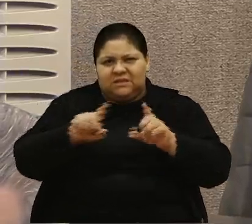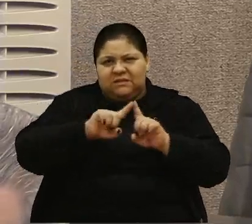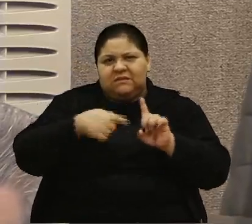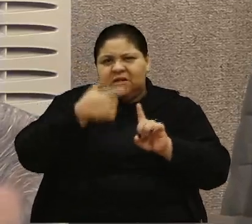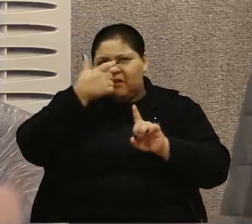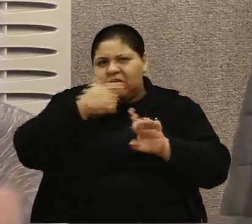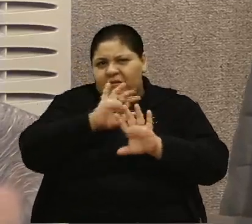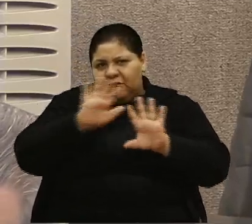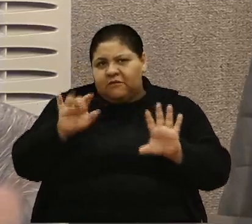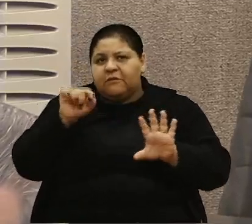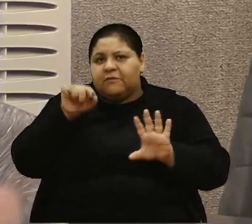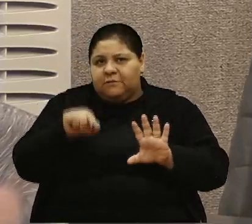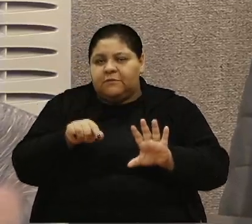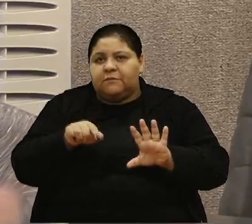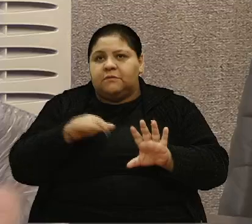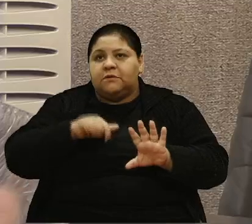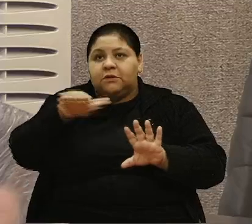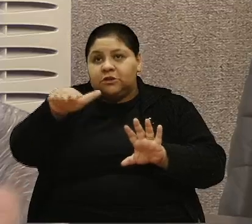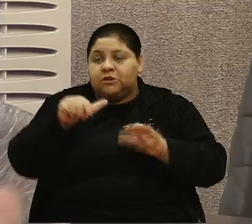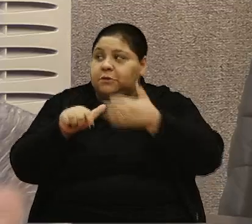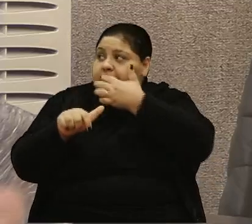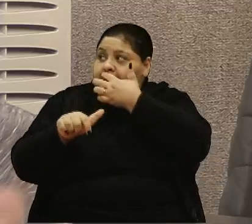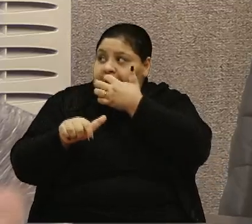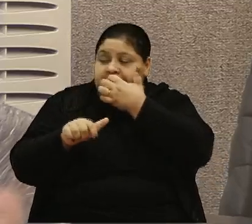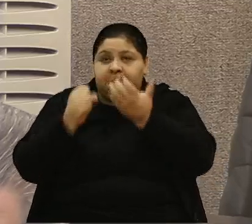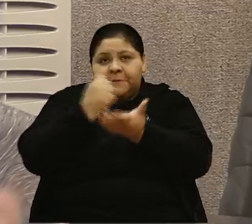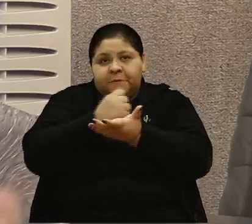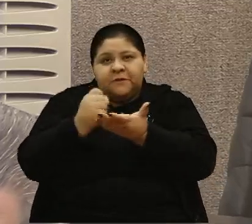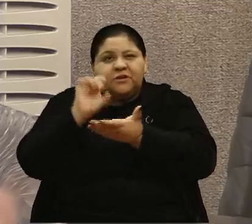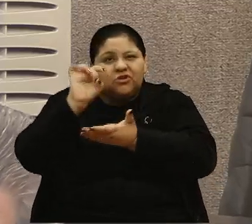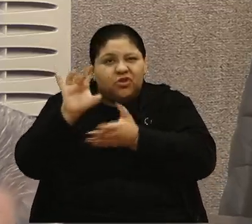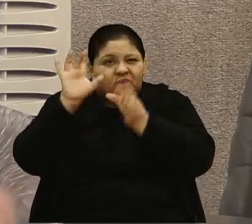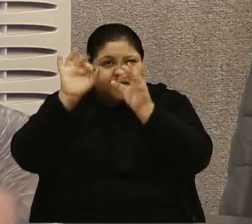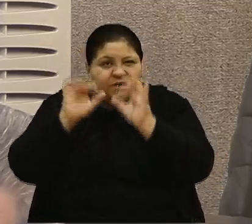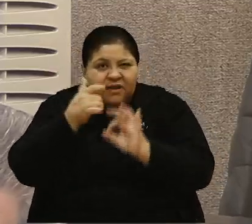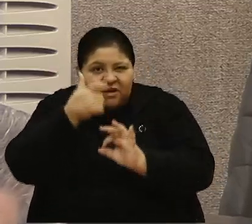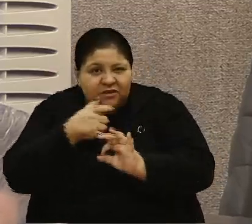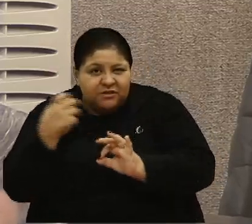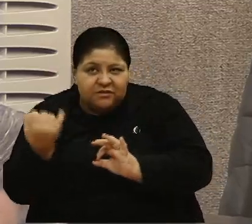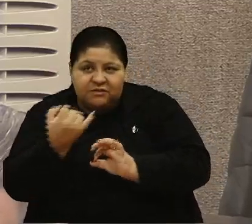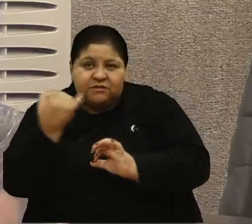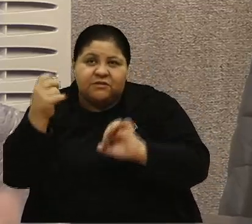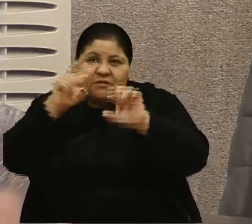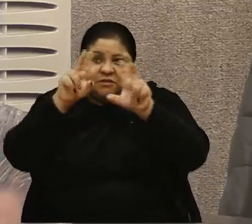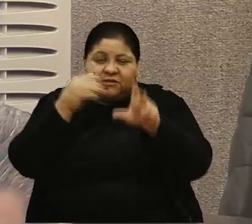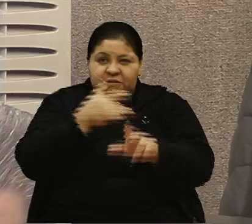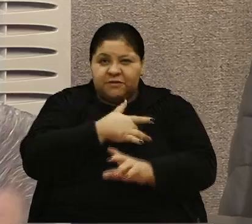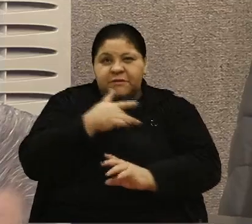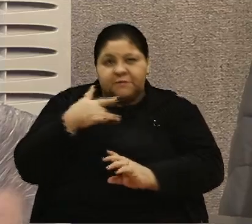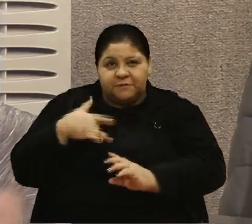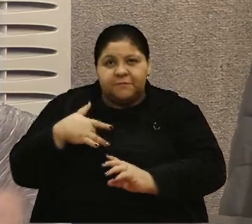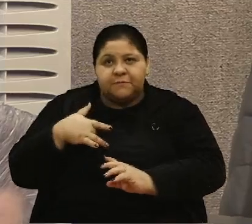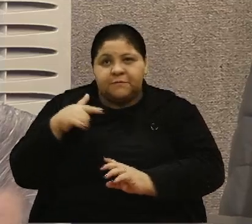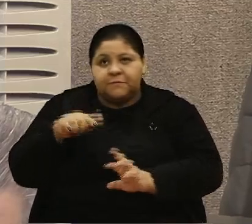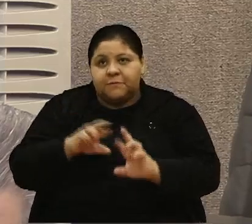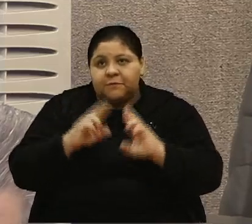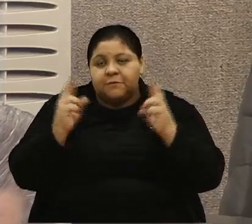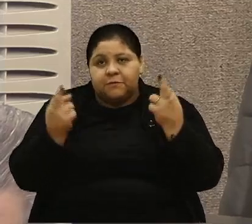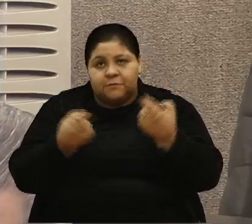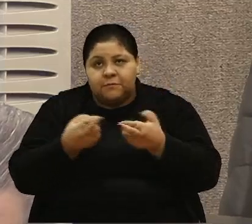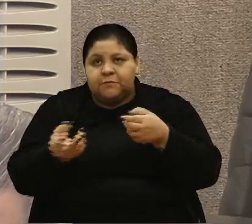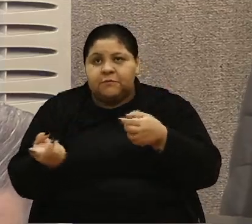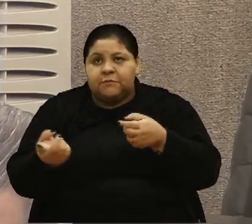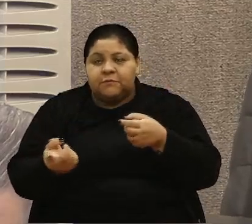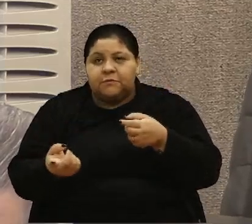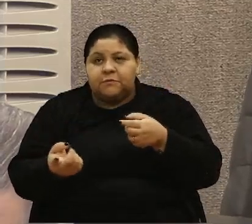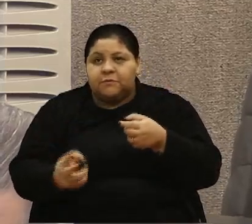Então, existe a previsão também de chamamento de concurso. Apenas pontuar isso porque acho pertinente, já que o assunto da saúde vem à tona nessa sessão, sim, desse retorno que o